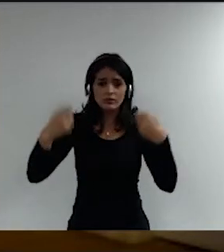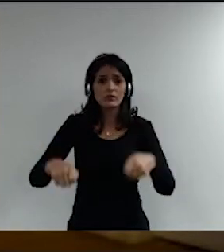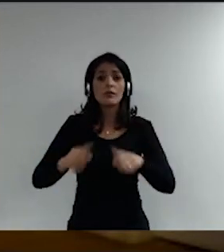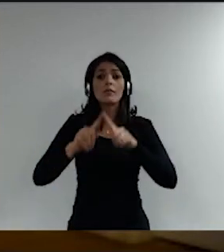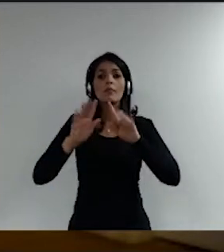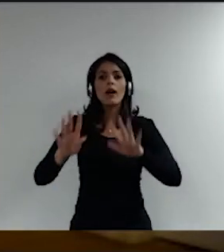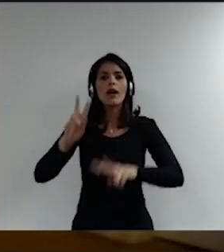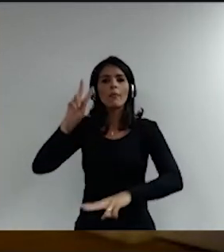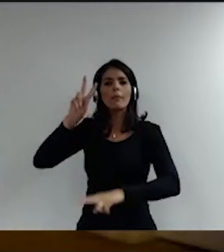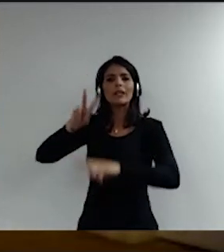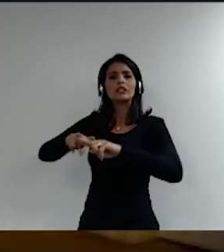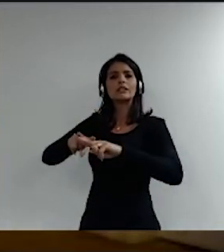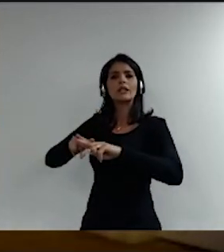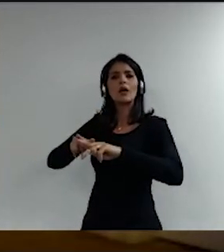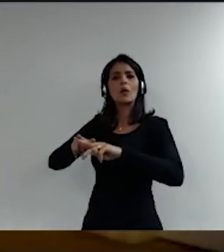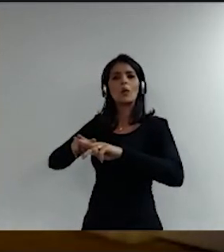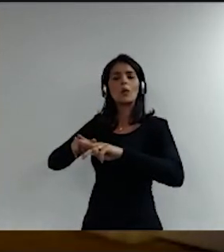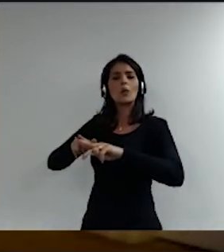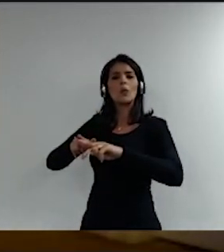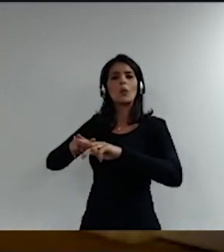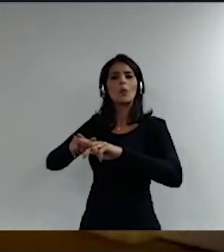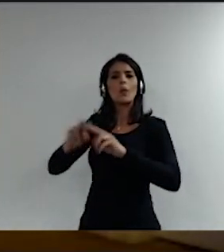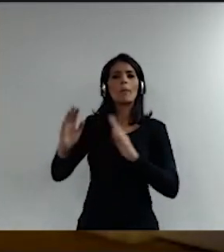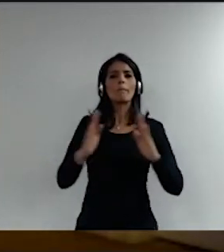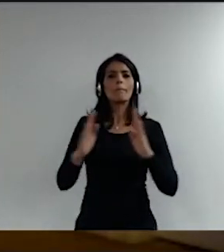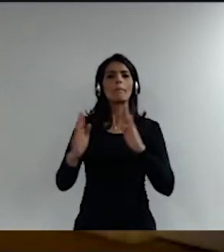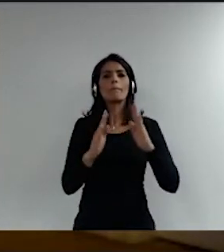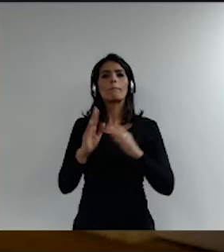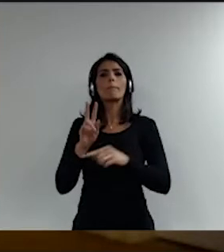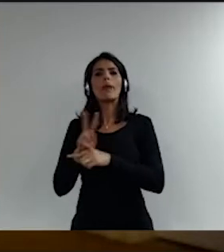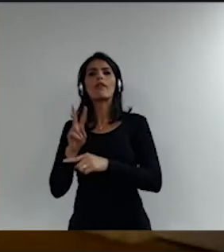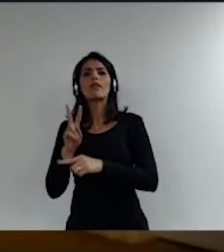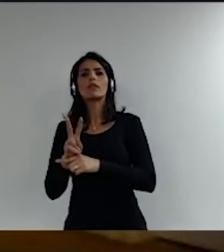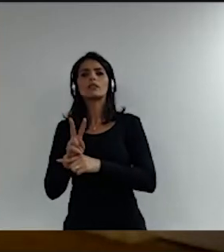Onde a prisão preventiva é exceção